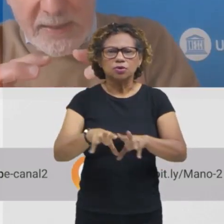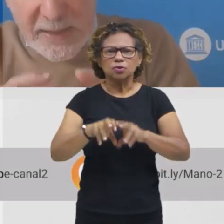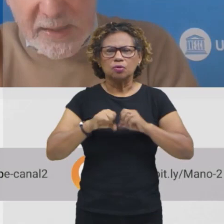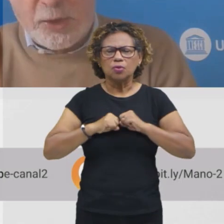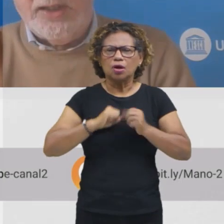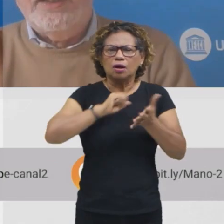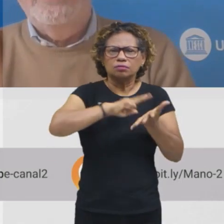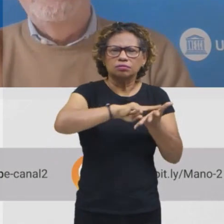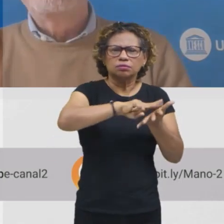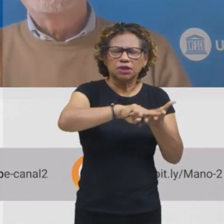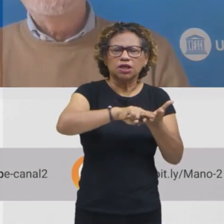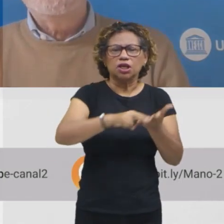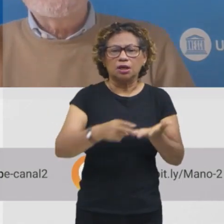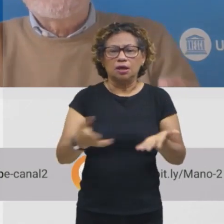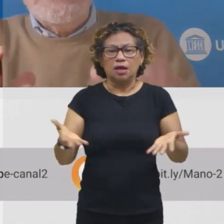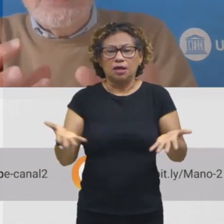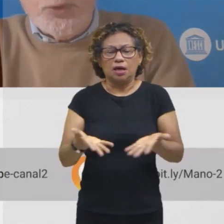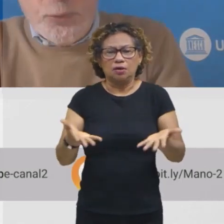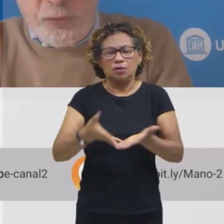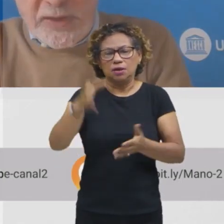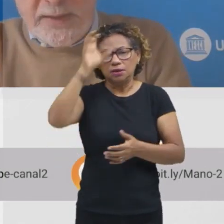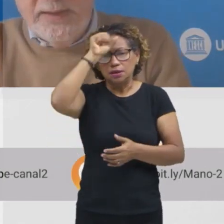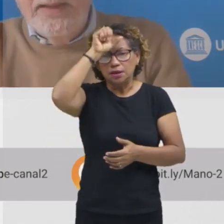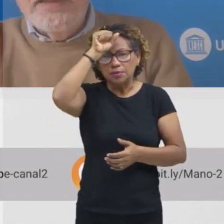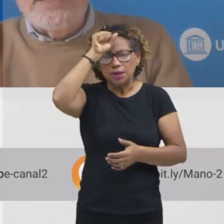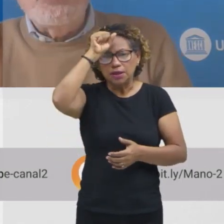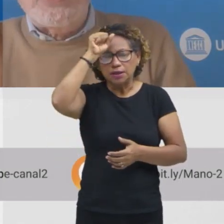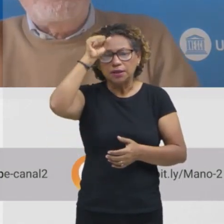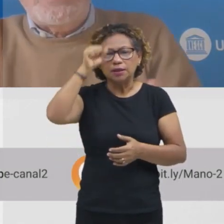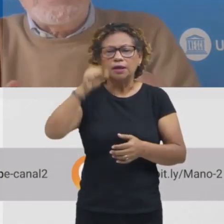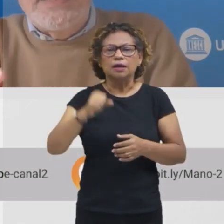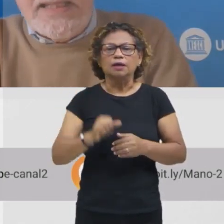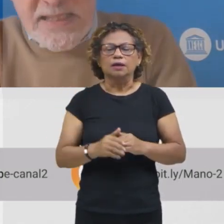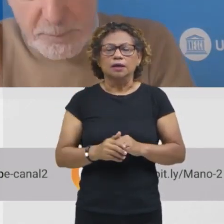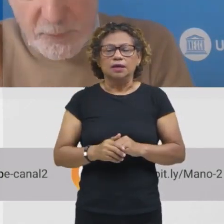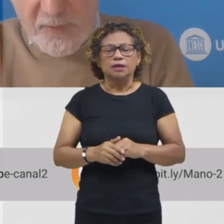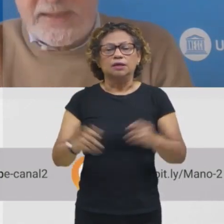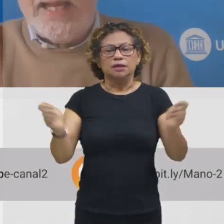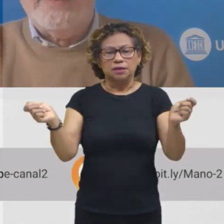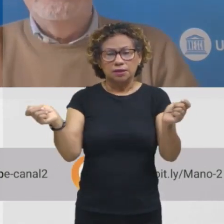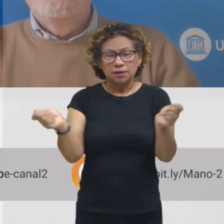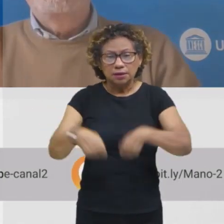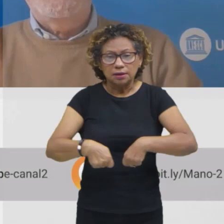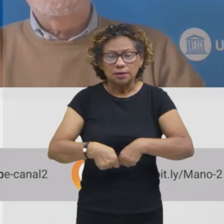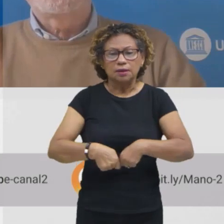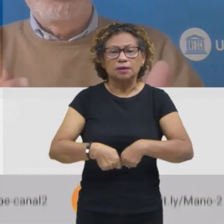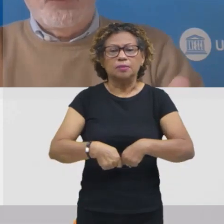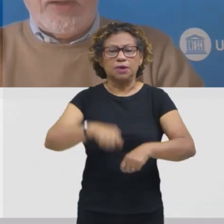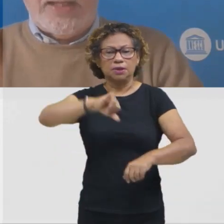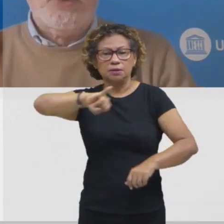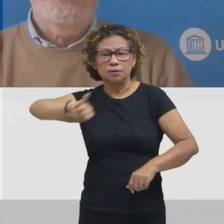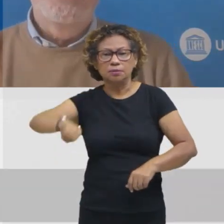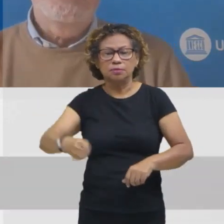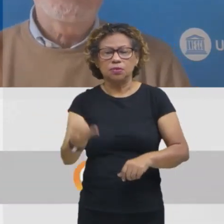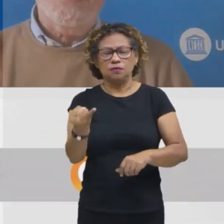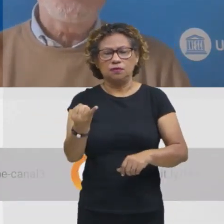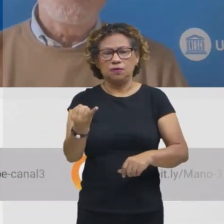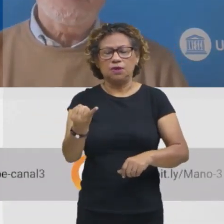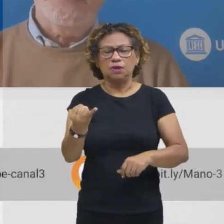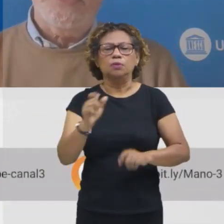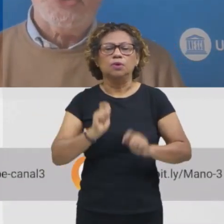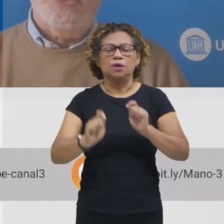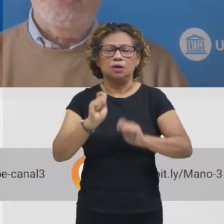estamos a aprender agora e de as introduzir, sermos capazes de as aproveitar para esse processo